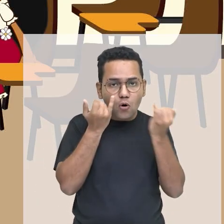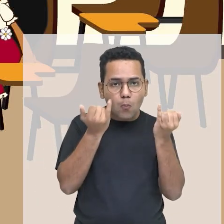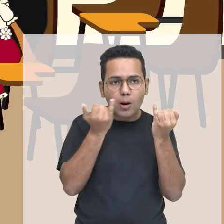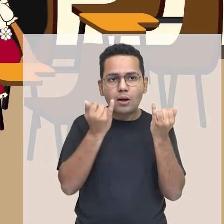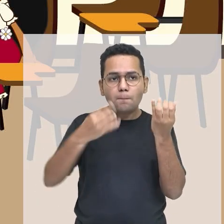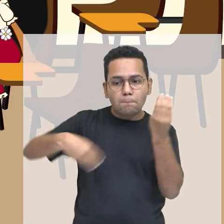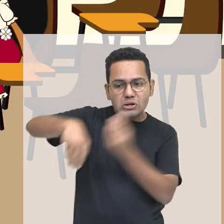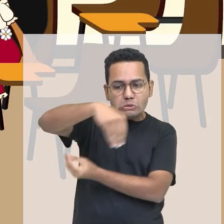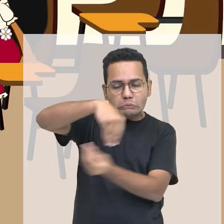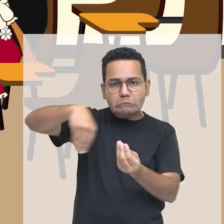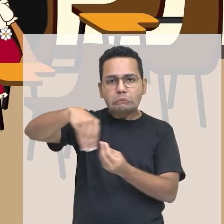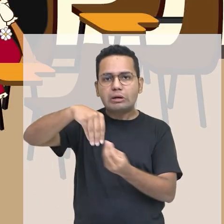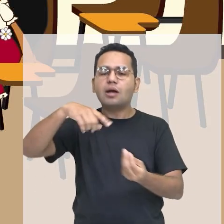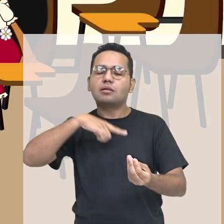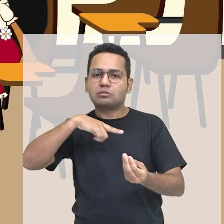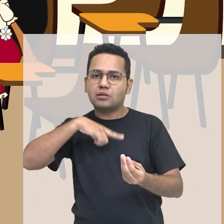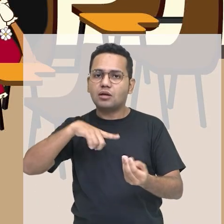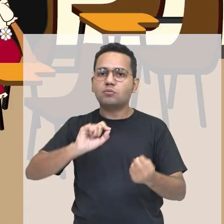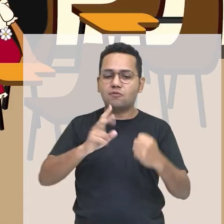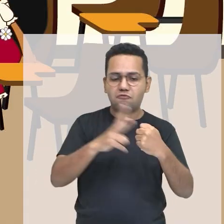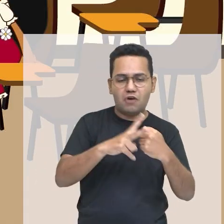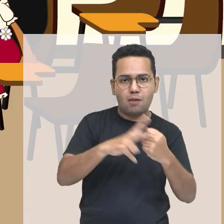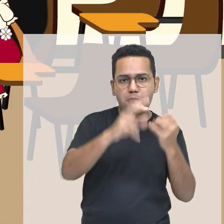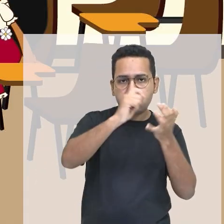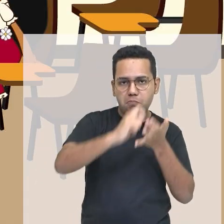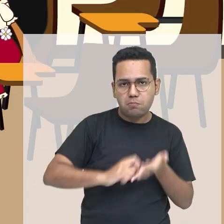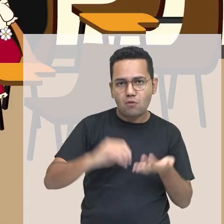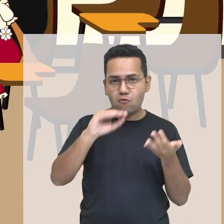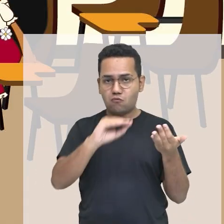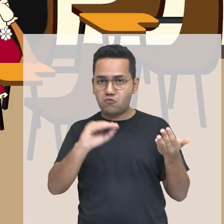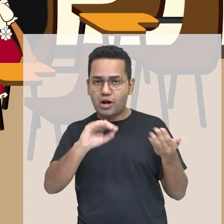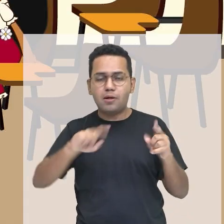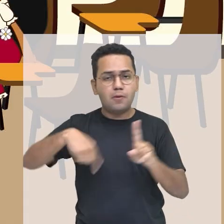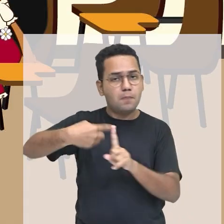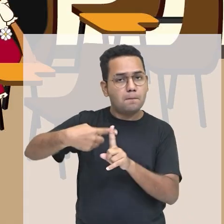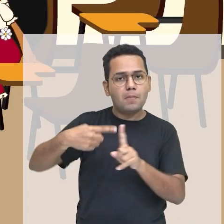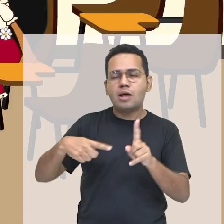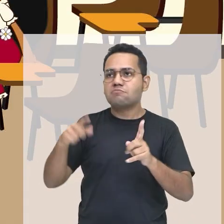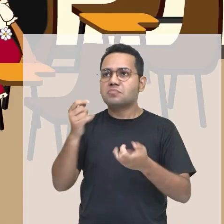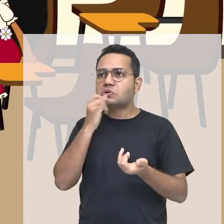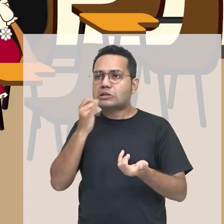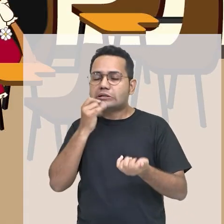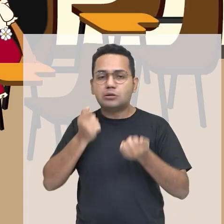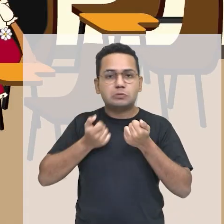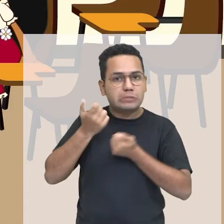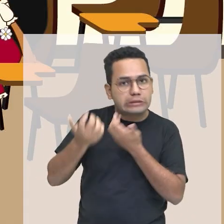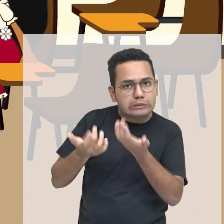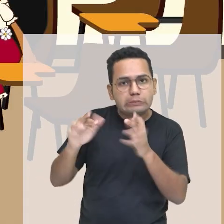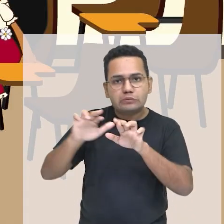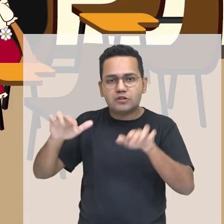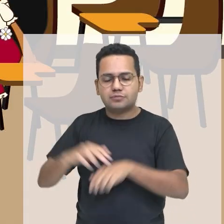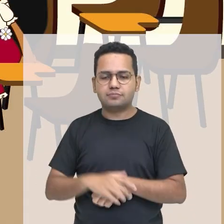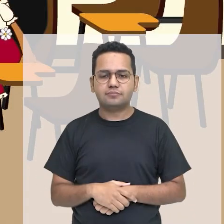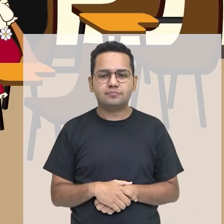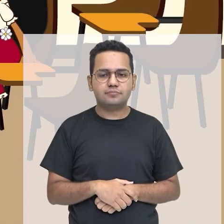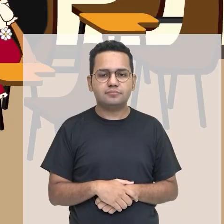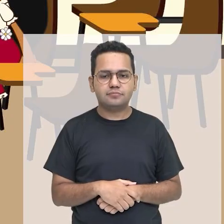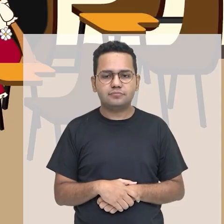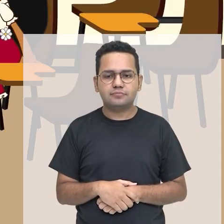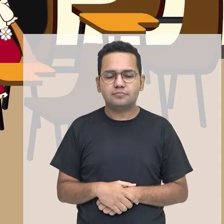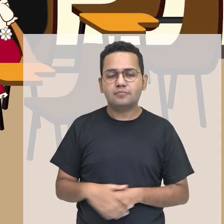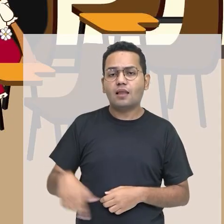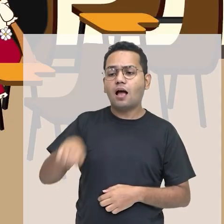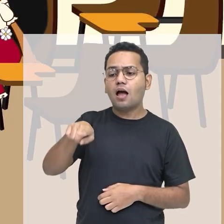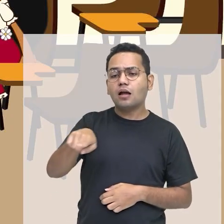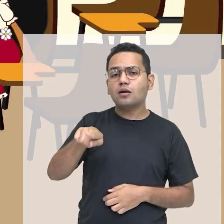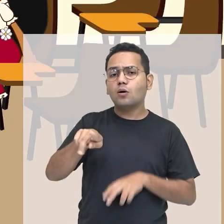não verbal, tá certo? Então, linguagem verbal utiliza texto. O que é um texto? Pode ser fala, pode ser escrito, certo? Linguagem